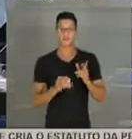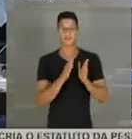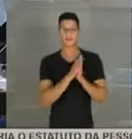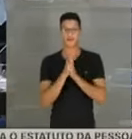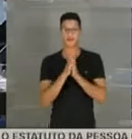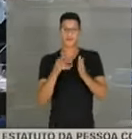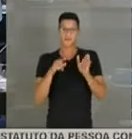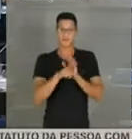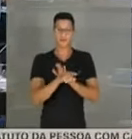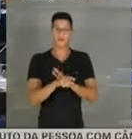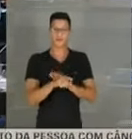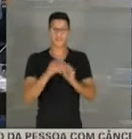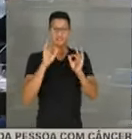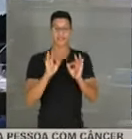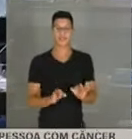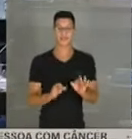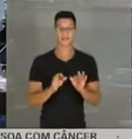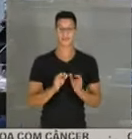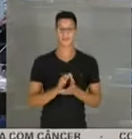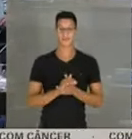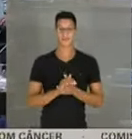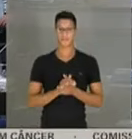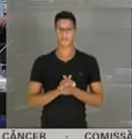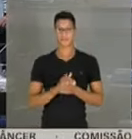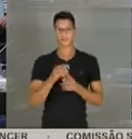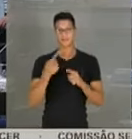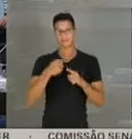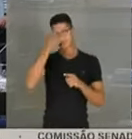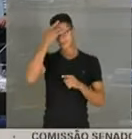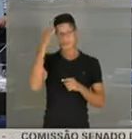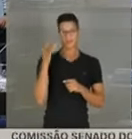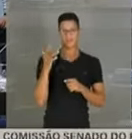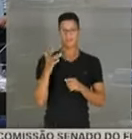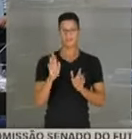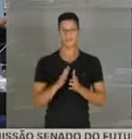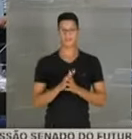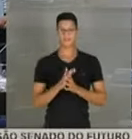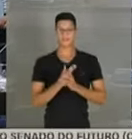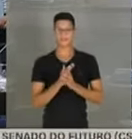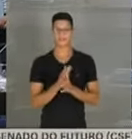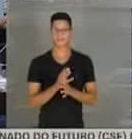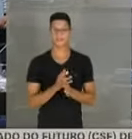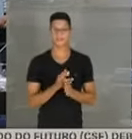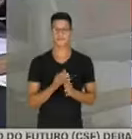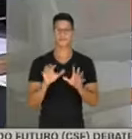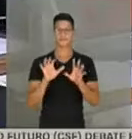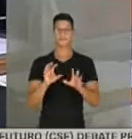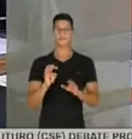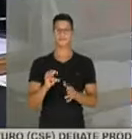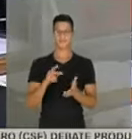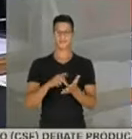favor, pergunte certinho, porque a pessoa não... Pois é, mas é isso. E, na verdade,